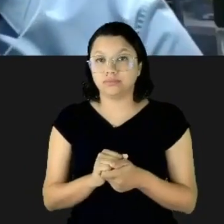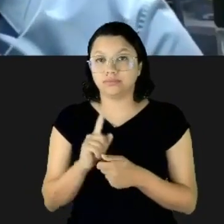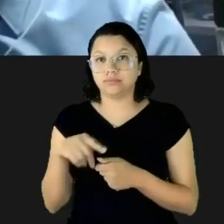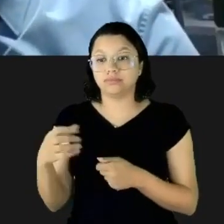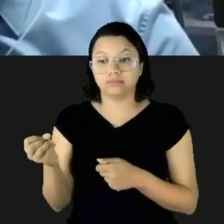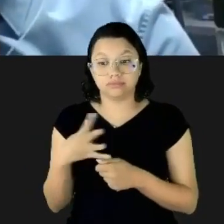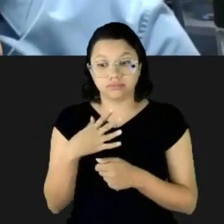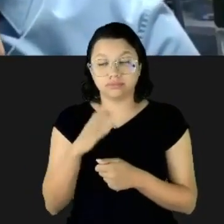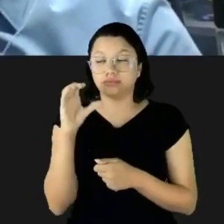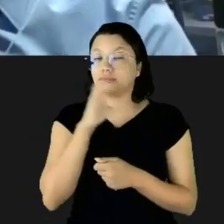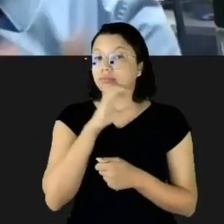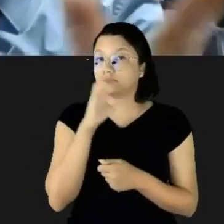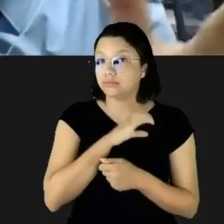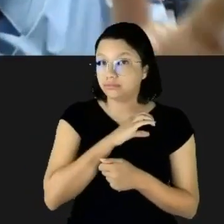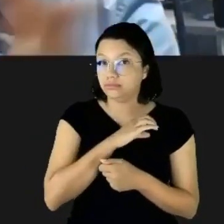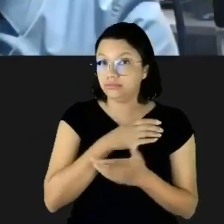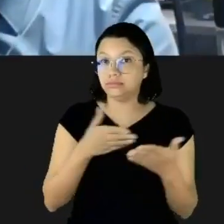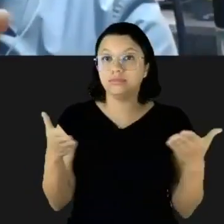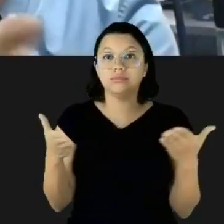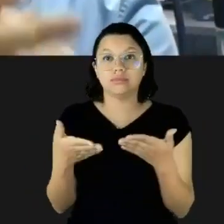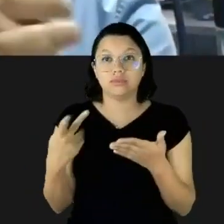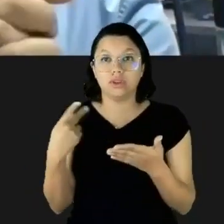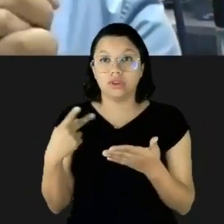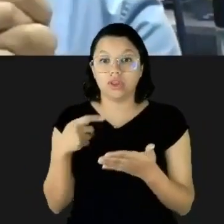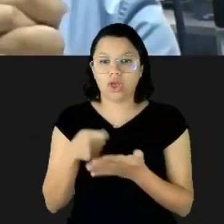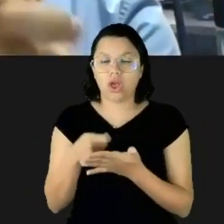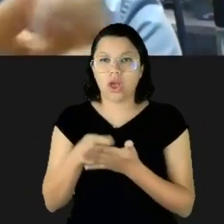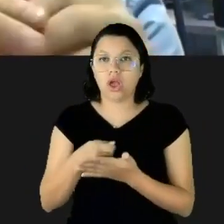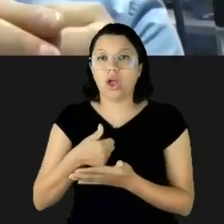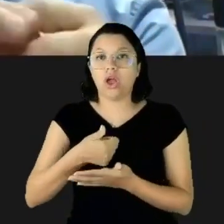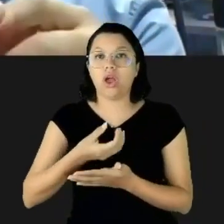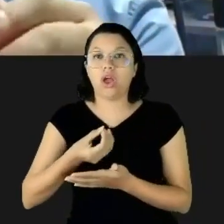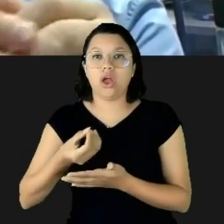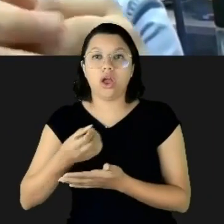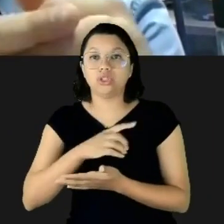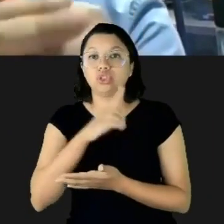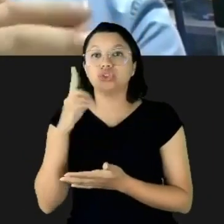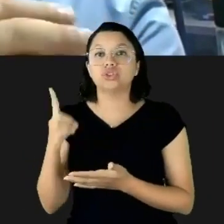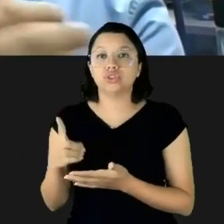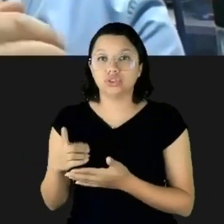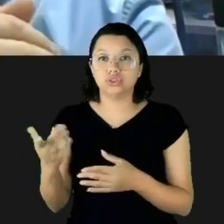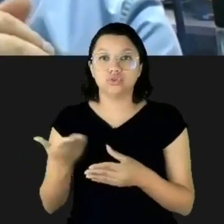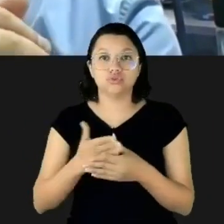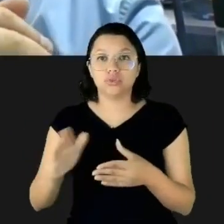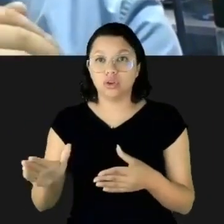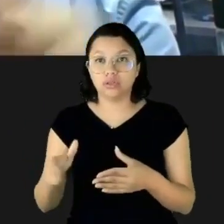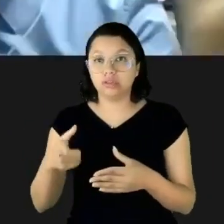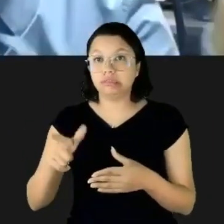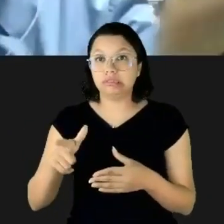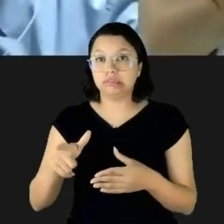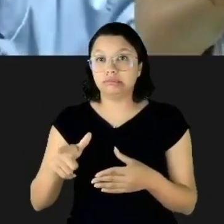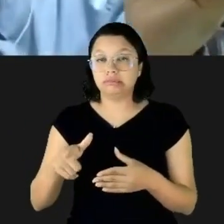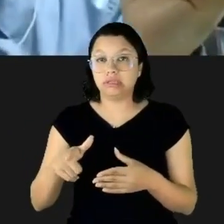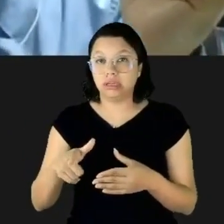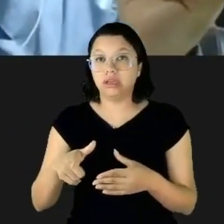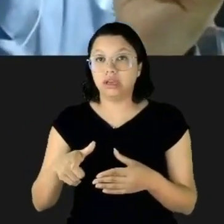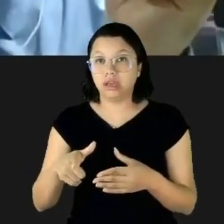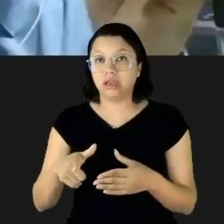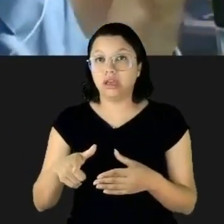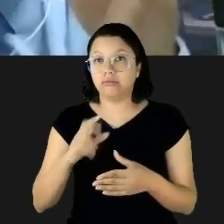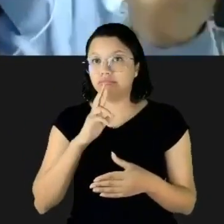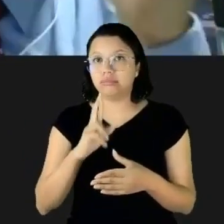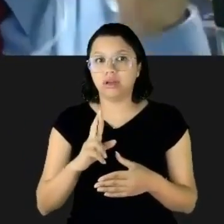rápidas. Aqui nós estamos com uma obrigação de 100 dias de processo sem movimentação. Eu lembro que